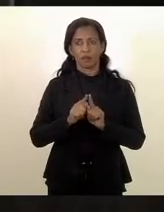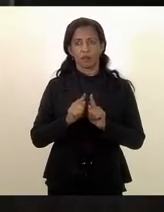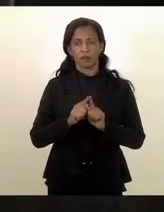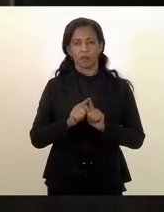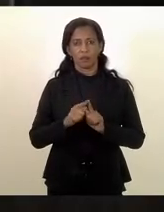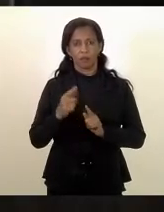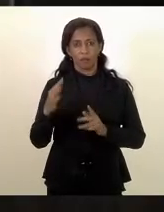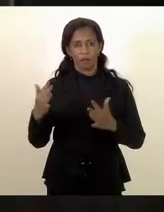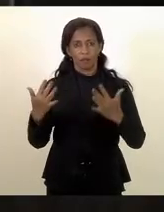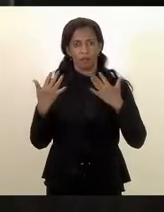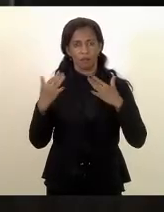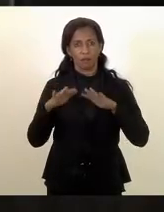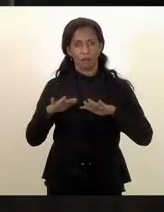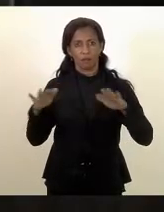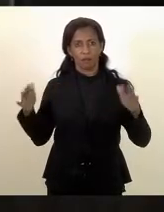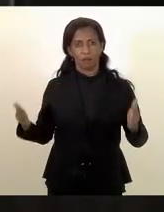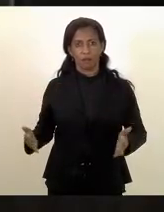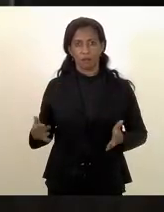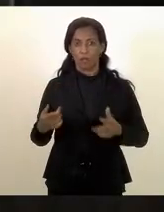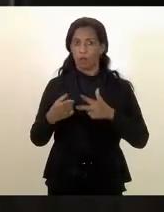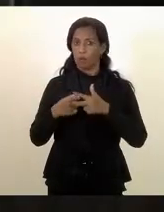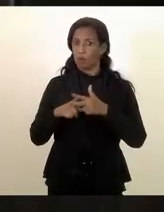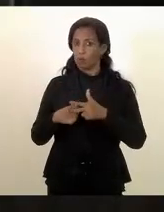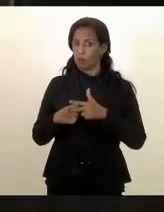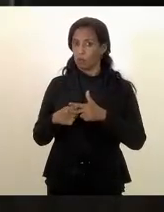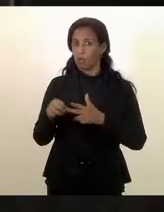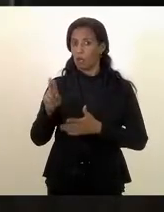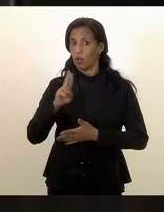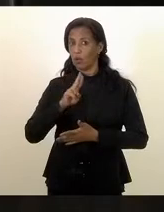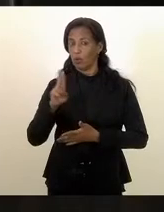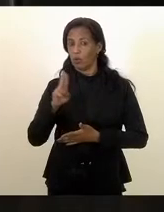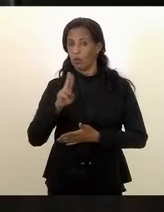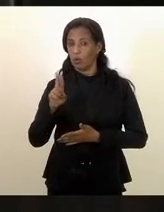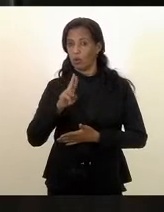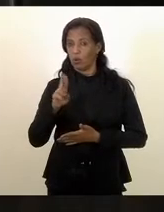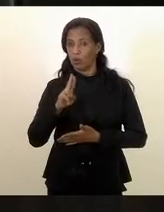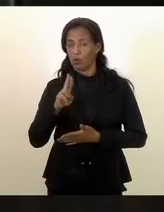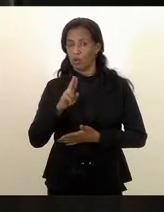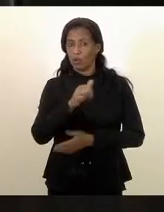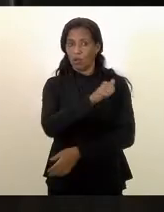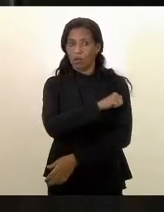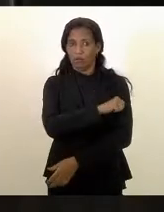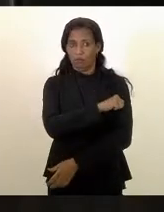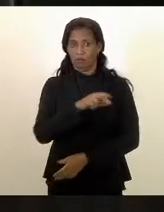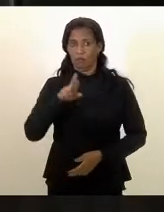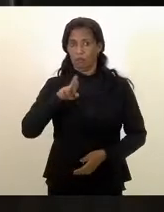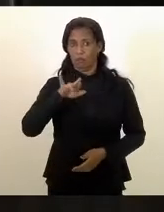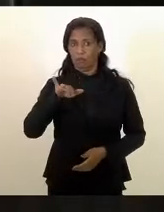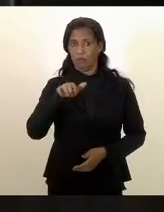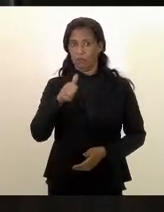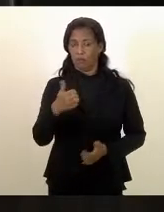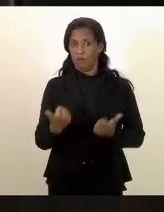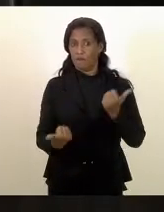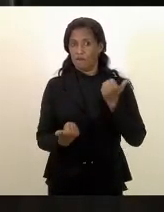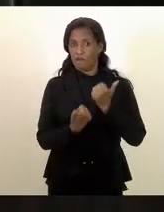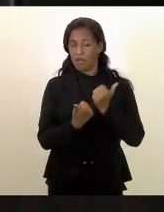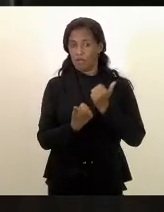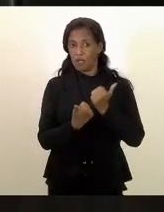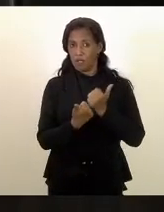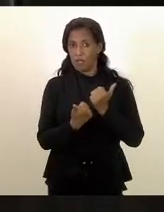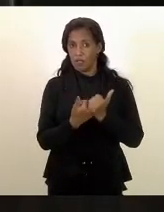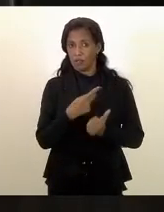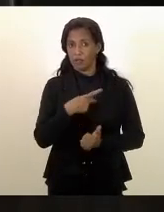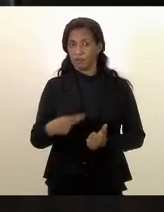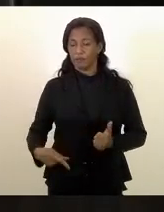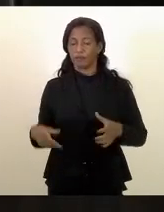mesa a correção colocando a deputada enfermeira Regiane como vice-presidente da